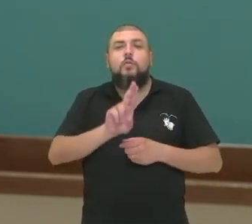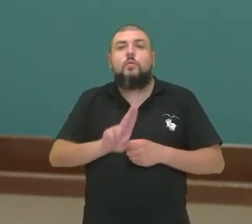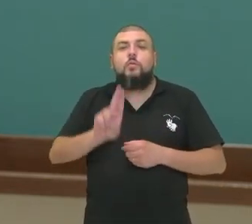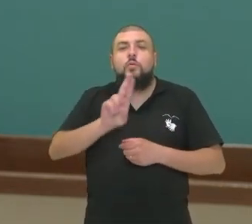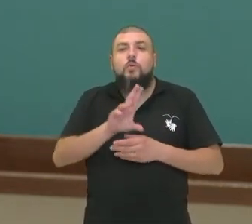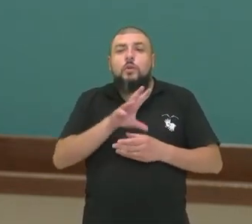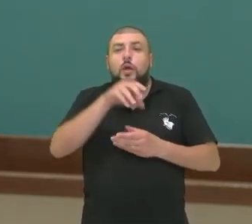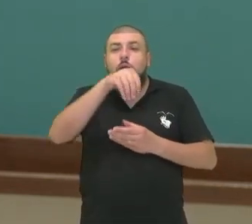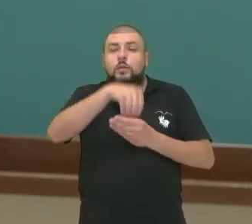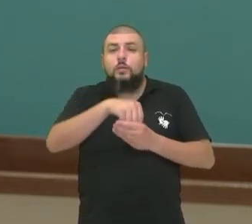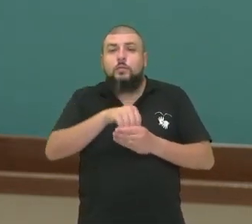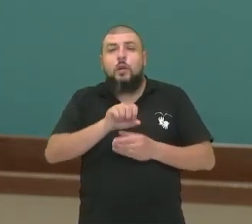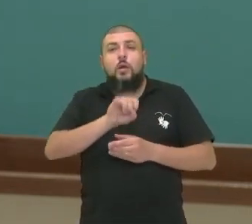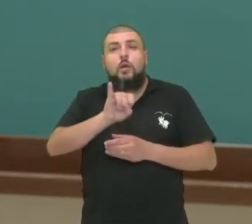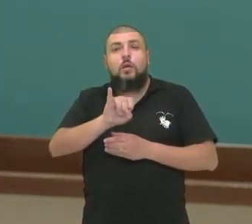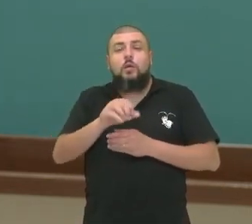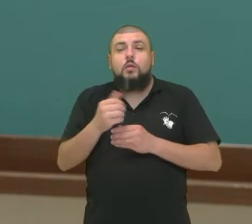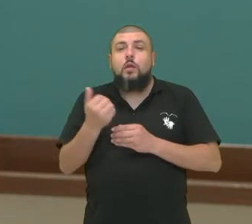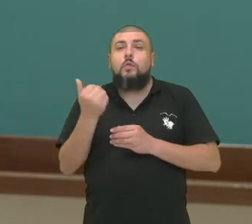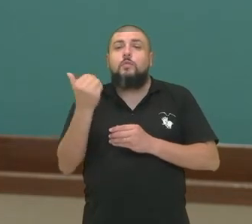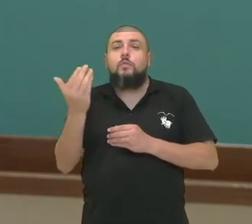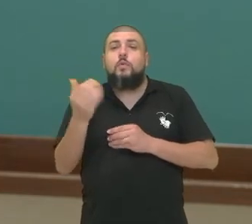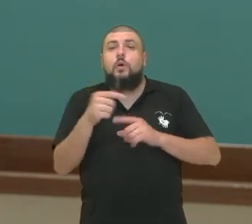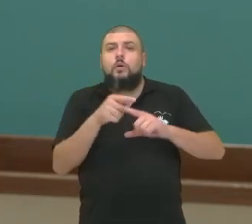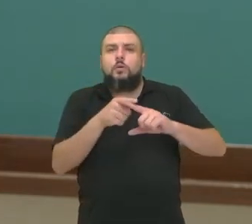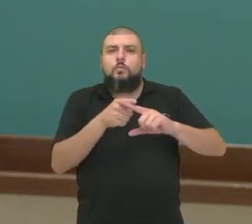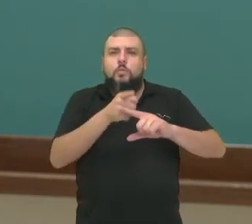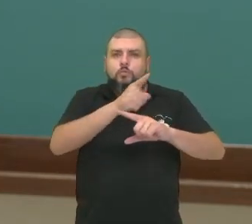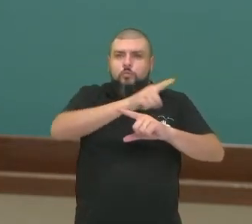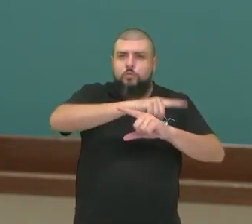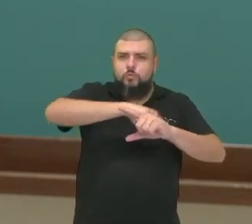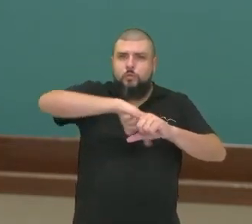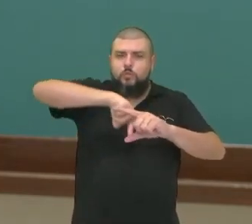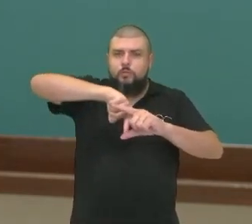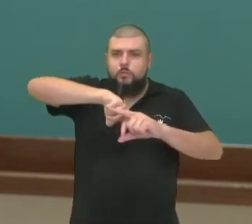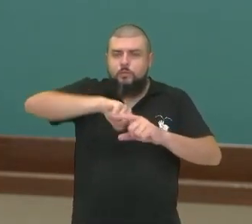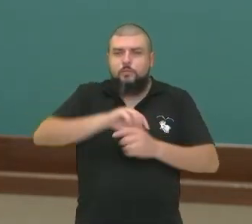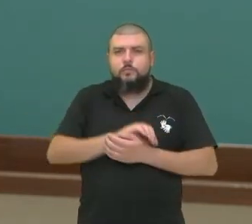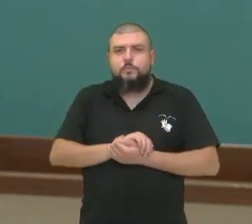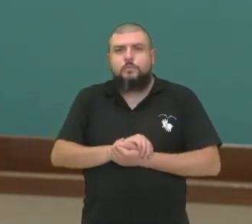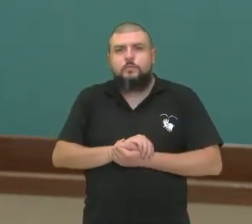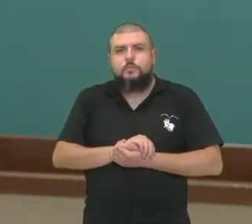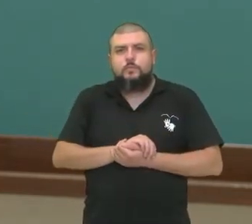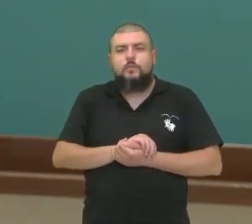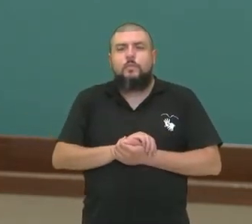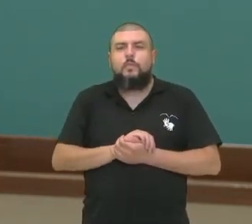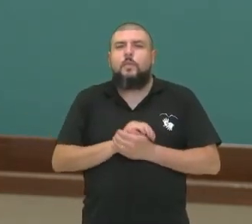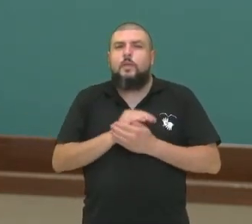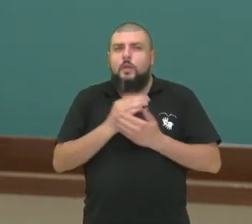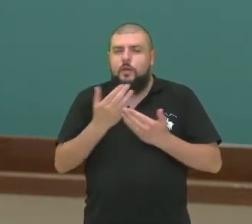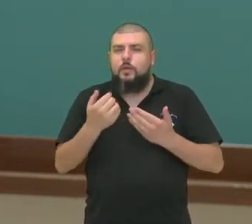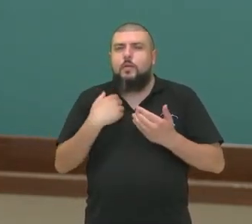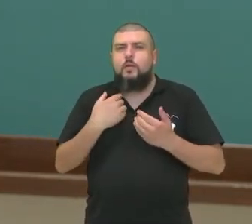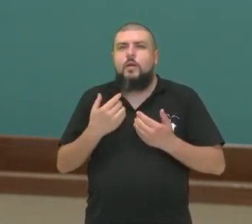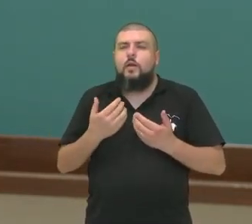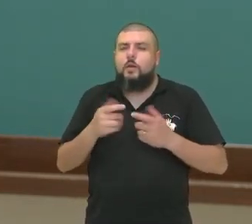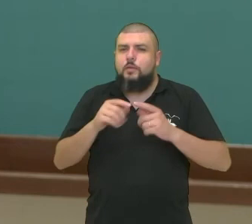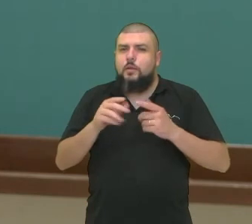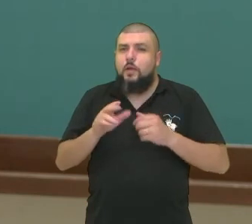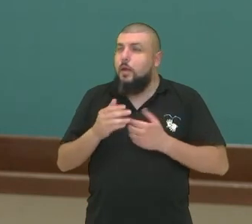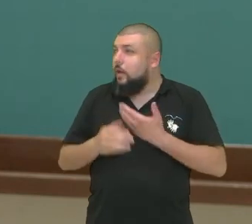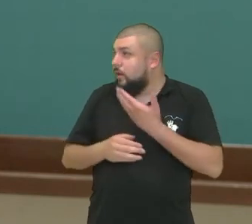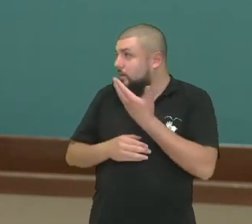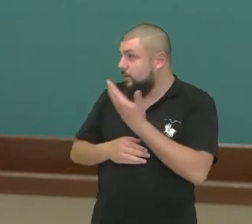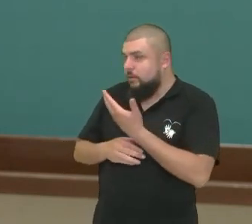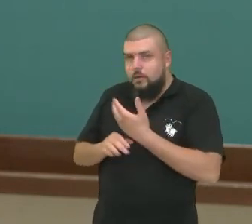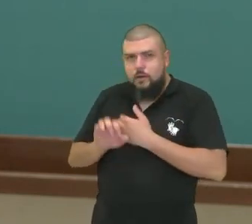fosse o ângulo externo, a gente indicaria esse arco para fora. E assim por diante, tá? Então, nesse caso, nós estamos trabalhando com o